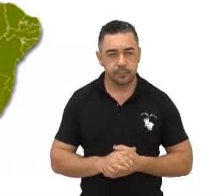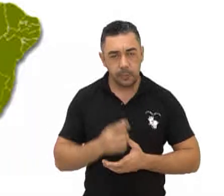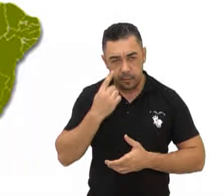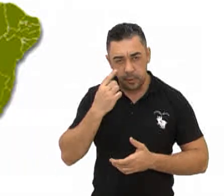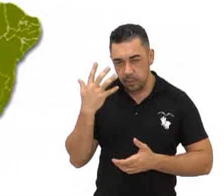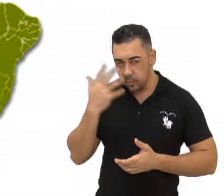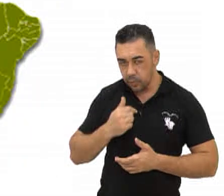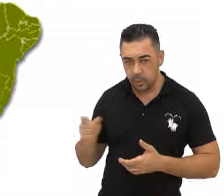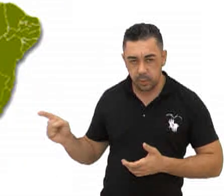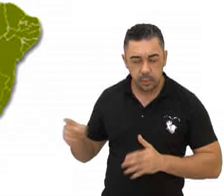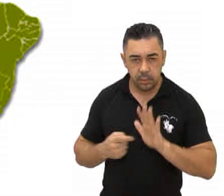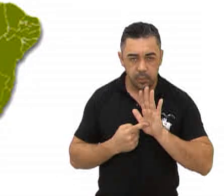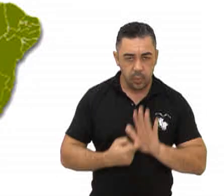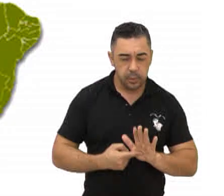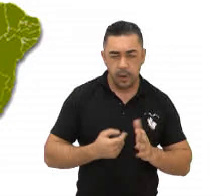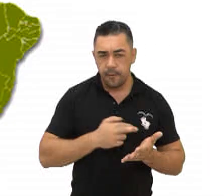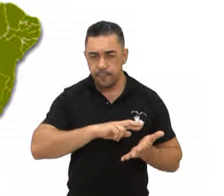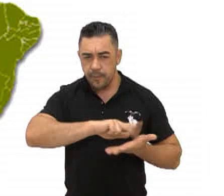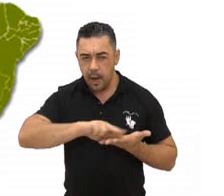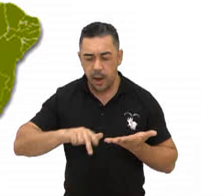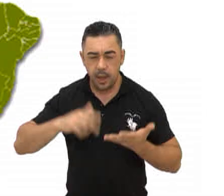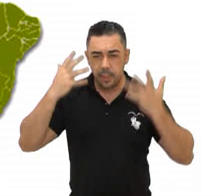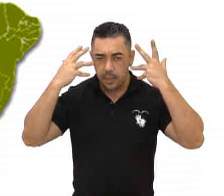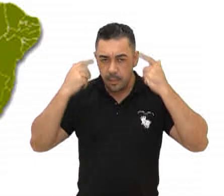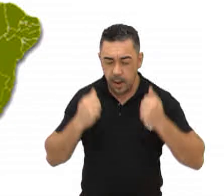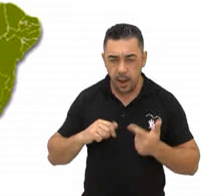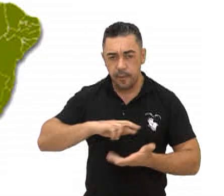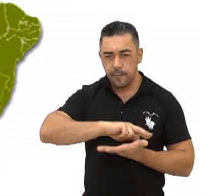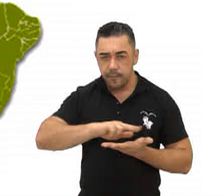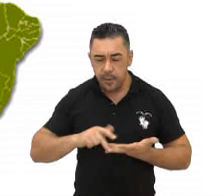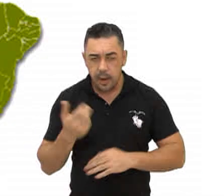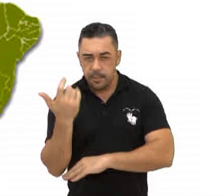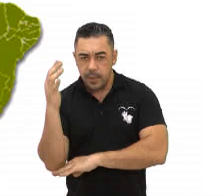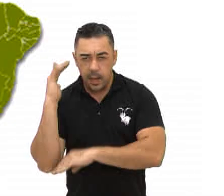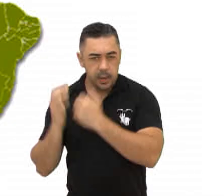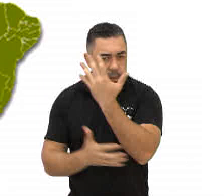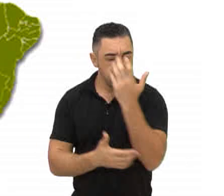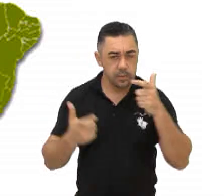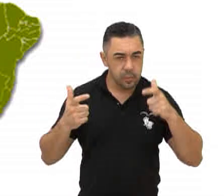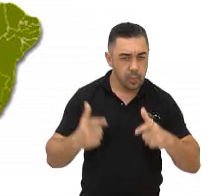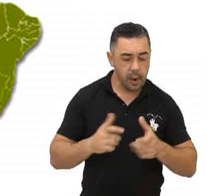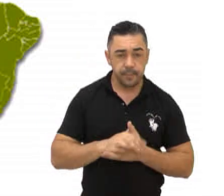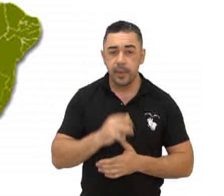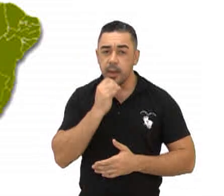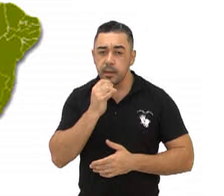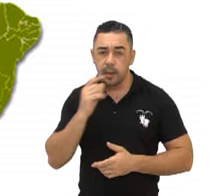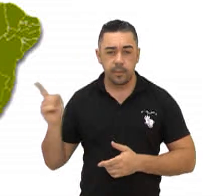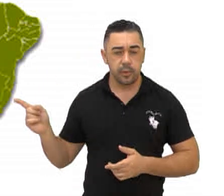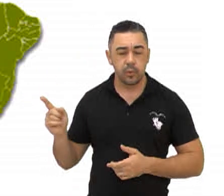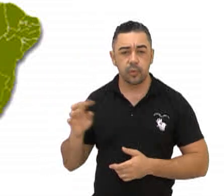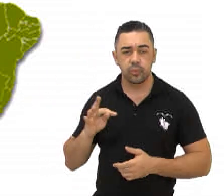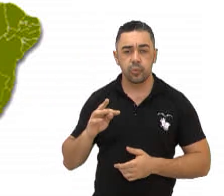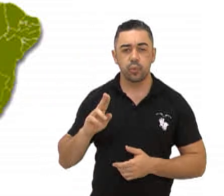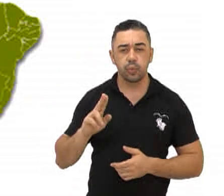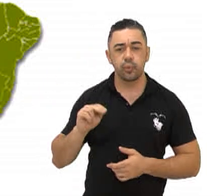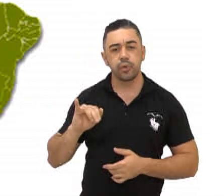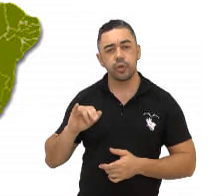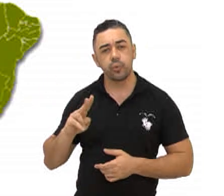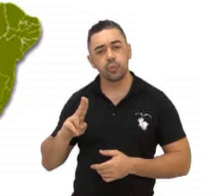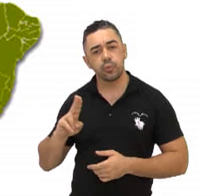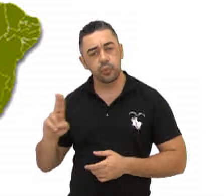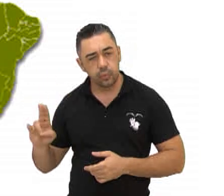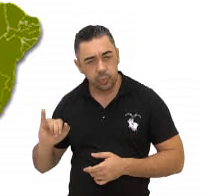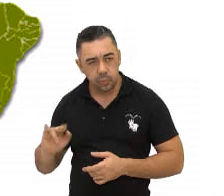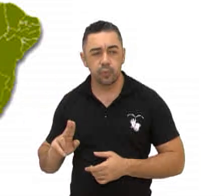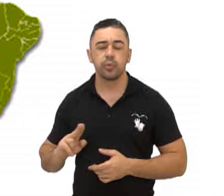esse desenho, representando vários animais, vários vegetais dessa região. Então a gente está vendo ali, por exemplo, o tuiuiu, está vendo lá no fundo um